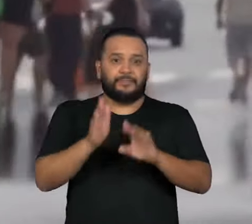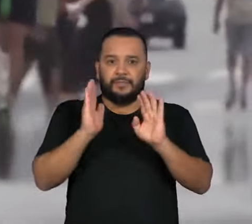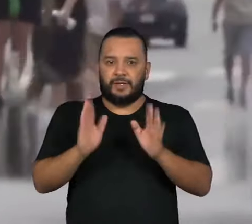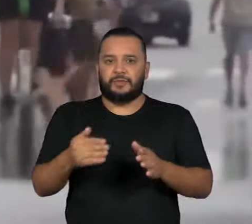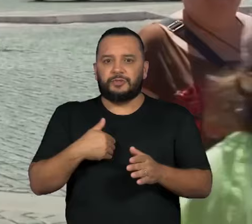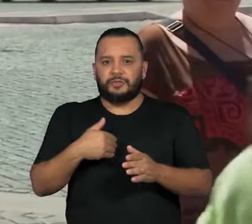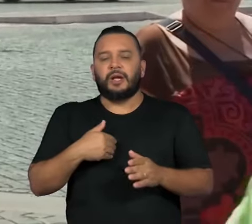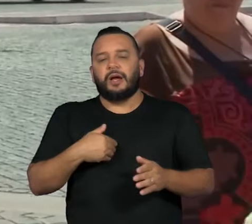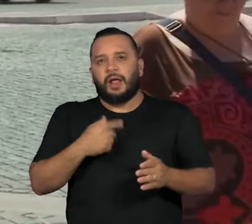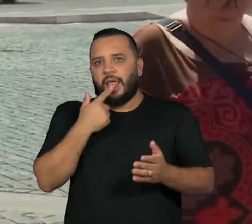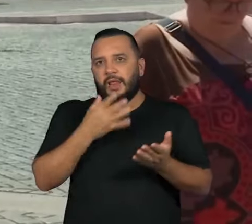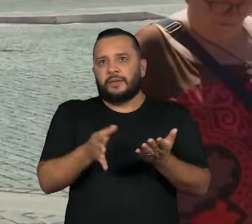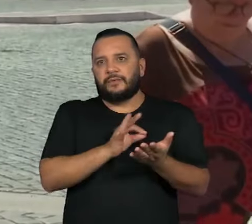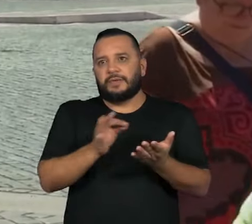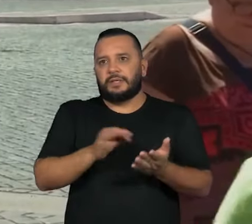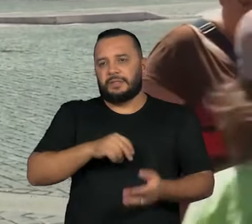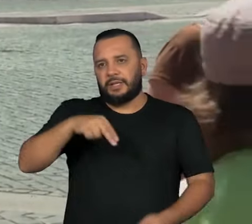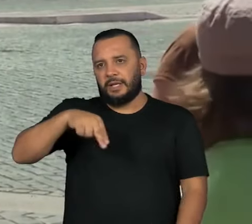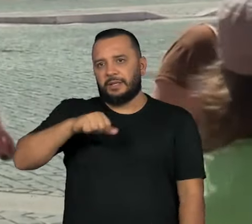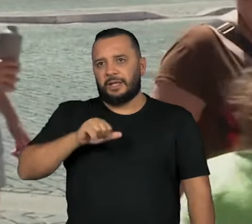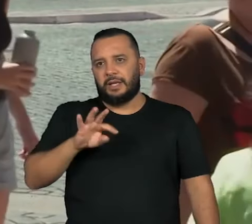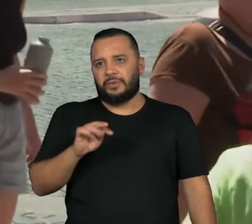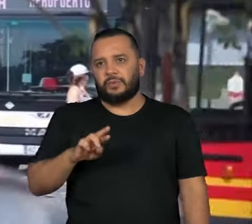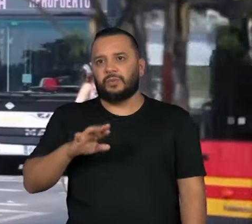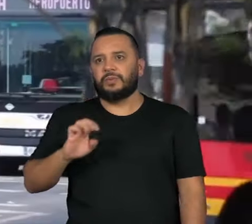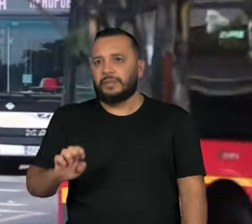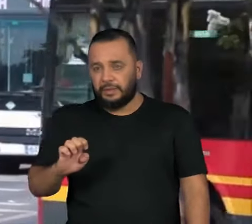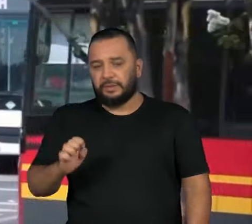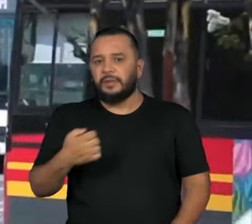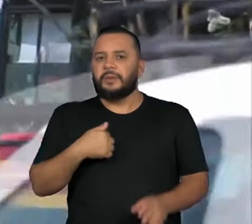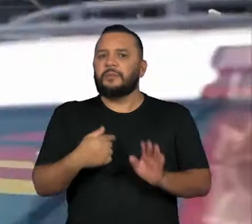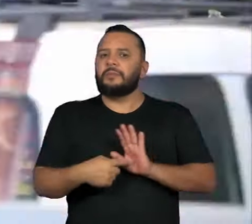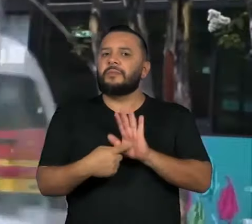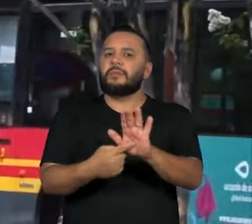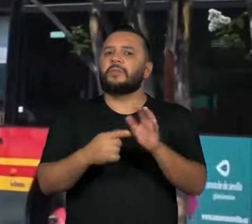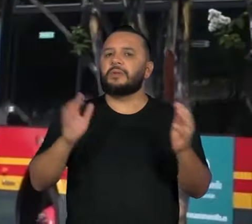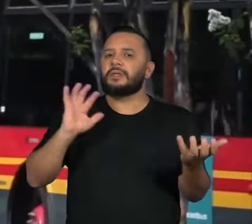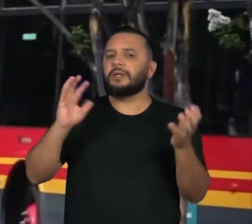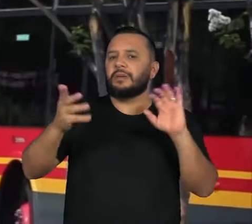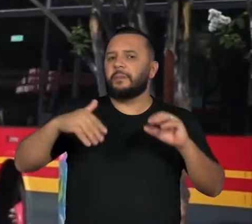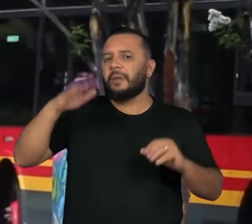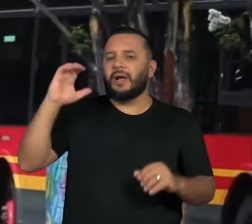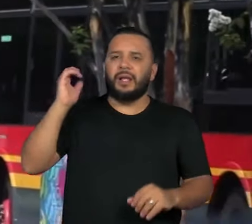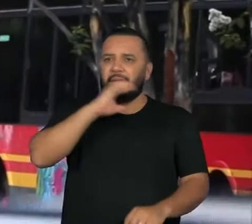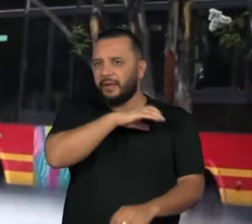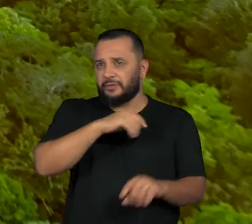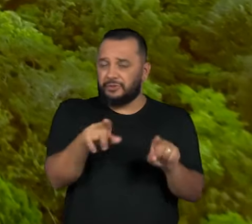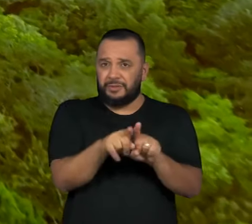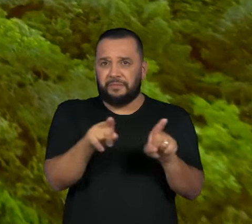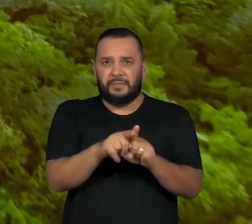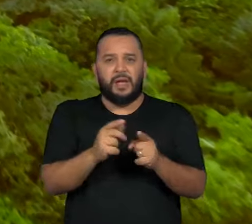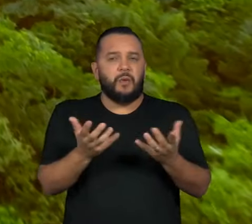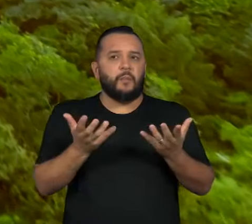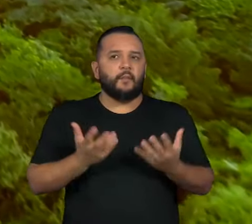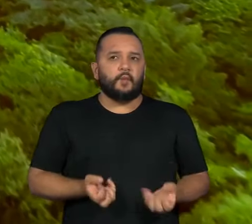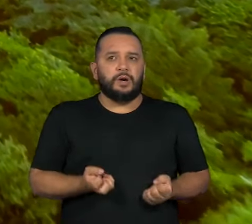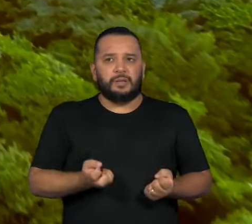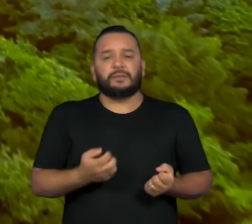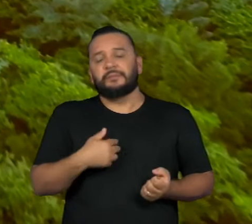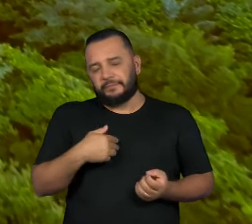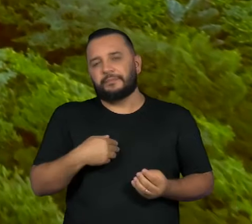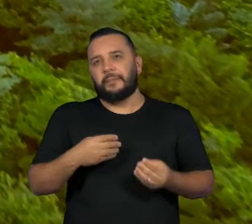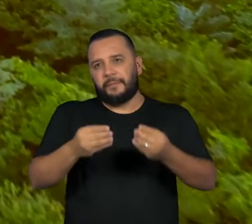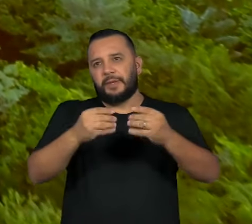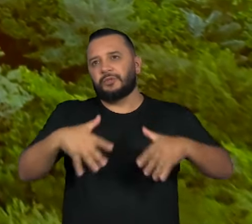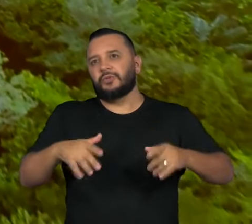revistas Nature e Nature Climate Change revelam que o clima mais quente e a seca prejudicaram a